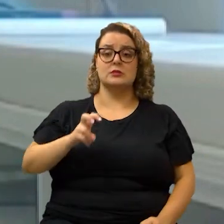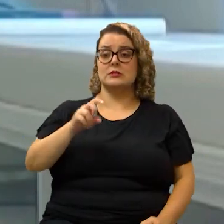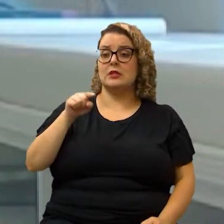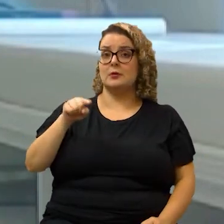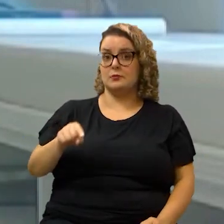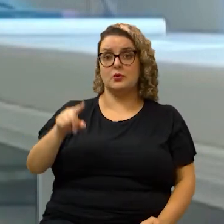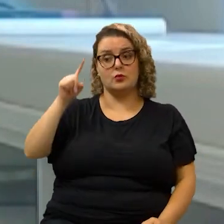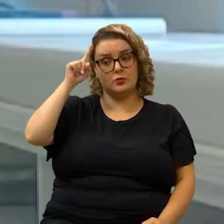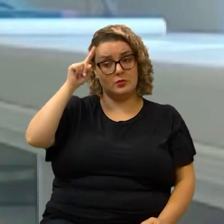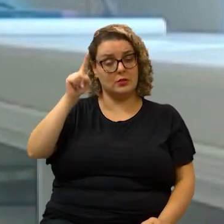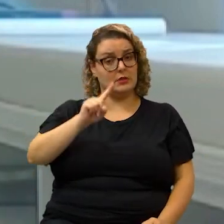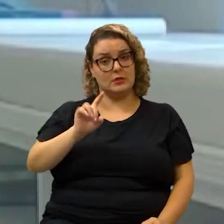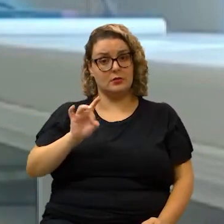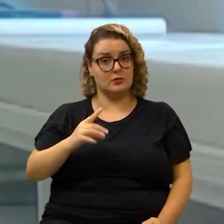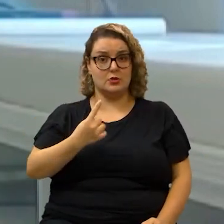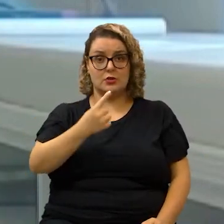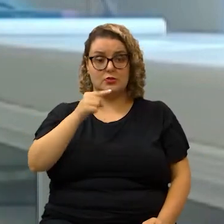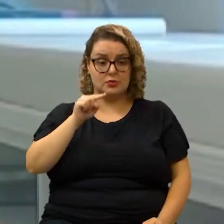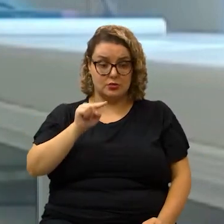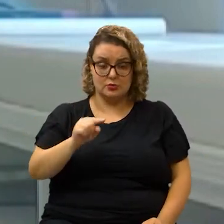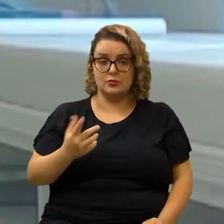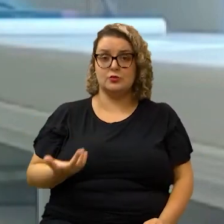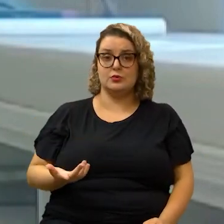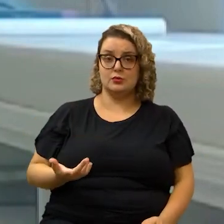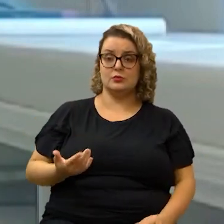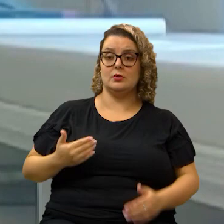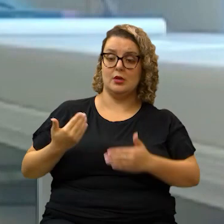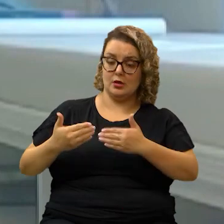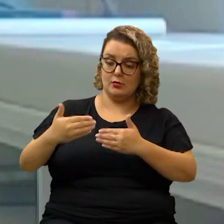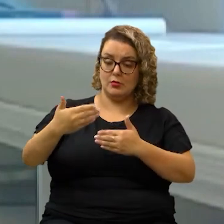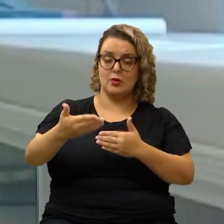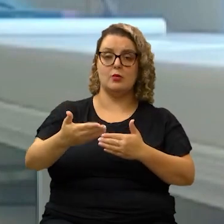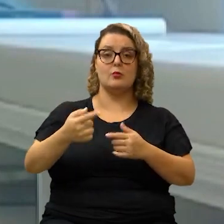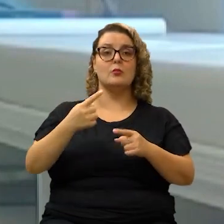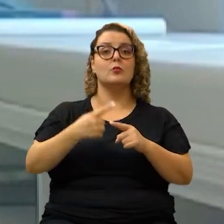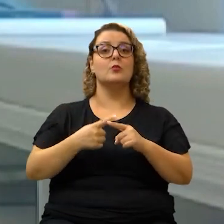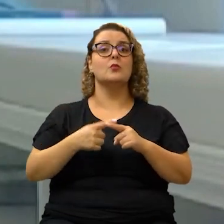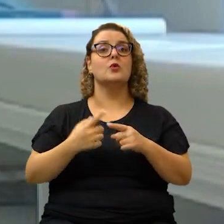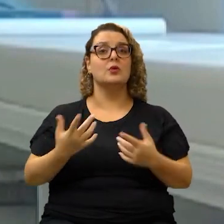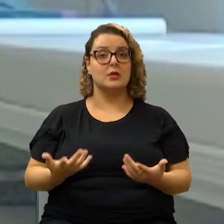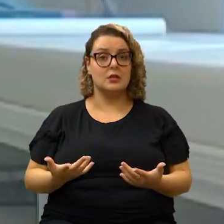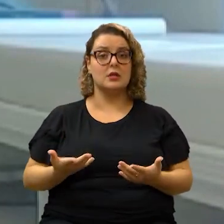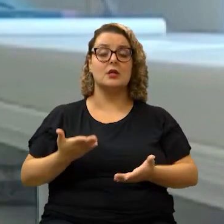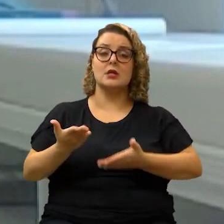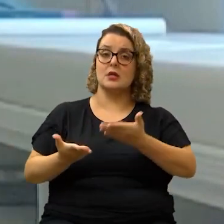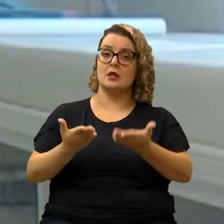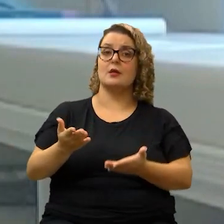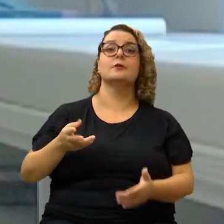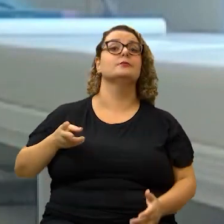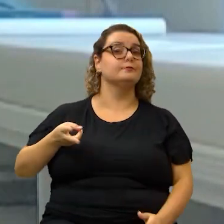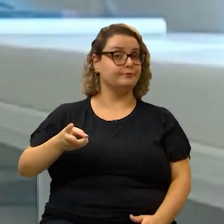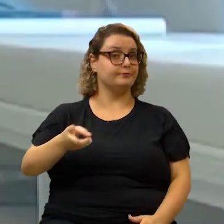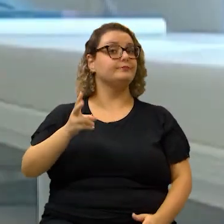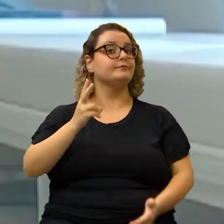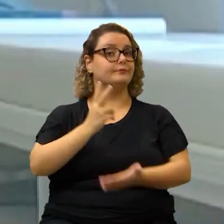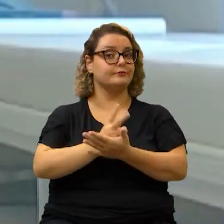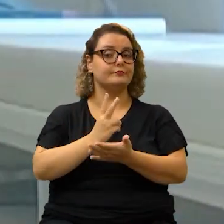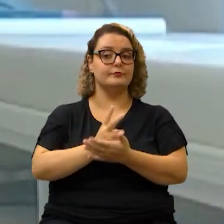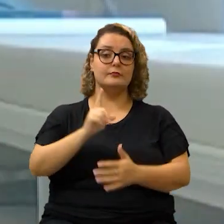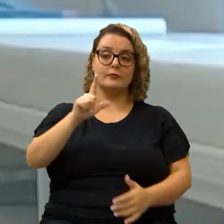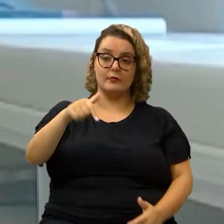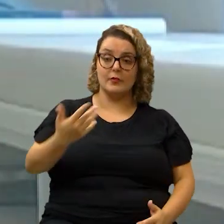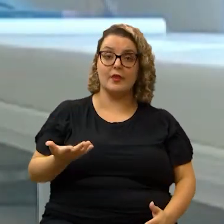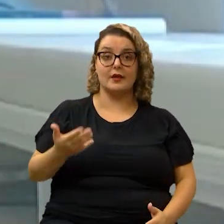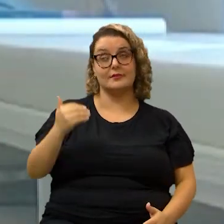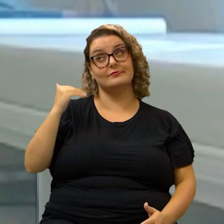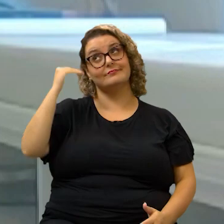esse cuidado é permanente. E depois, quando você fica adulto, se vamos supor, você, olha, tá linda, estou